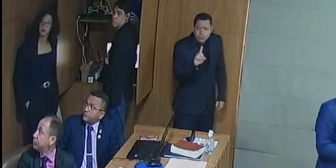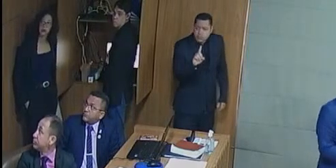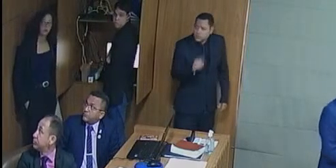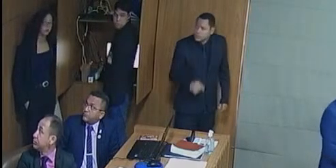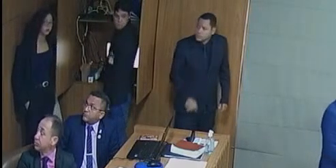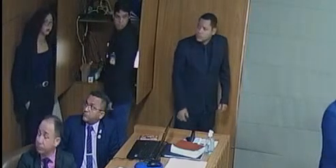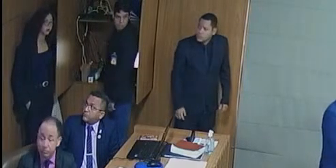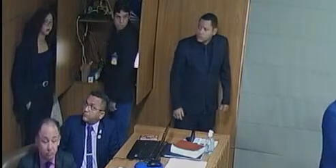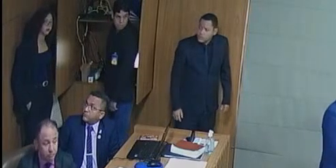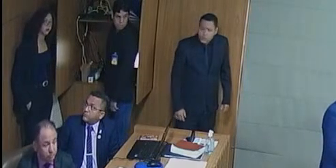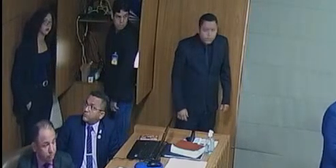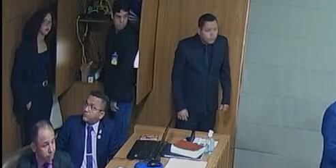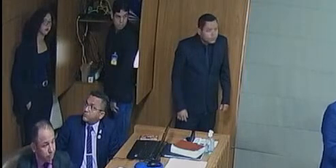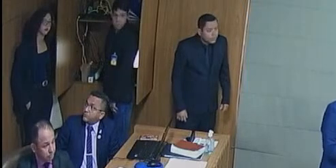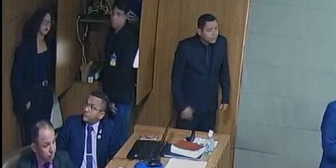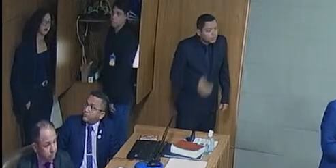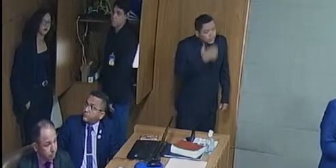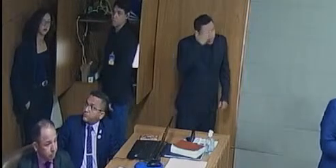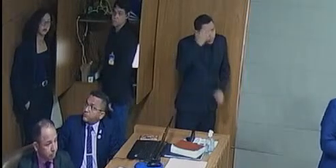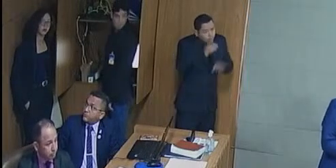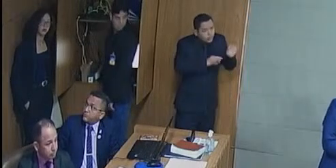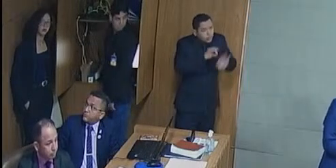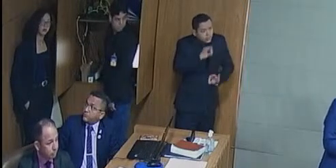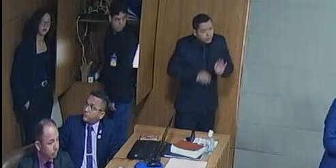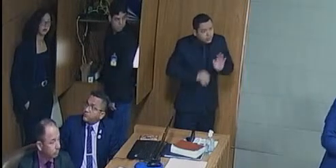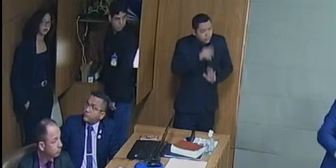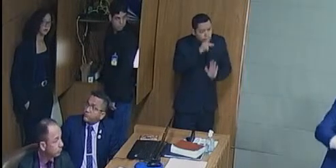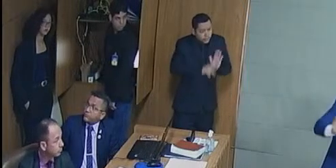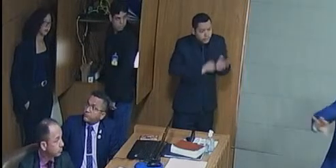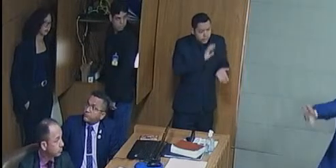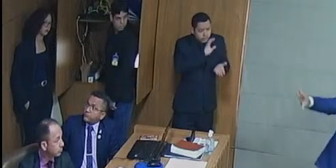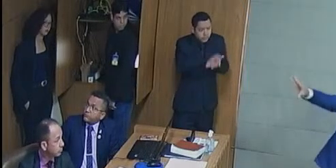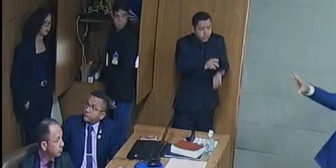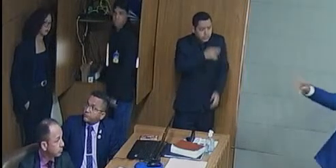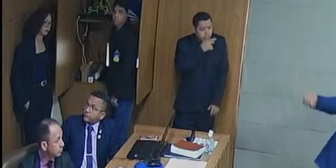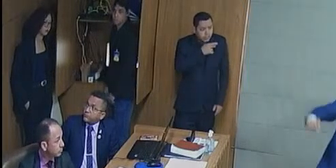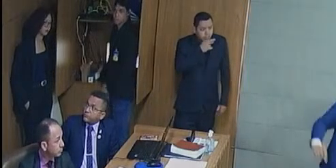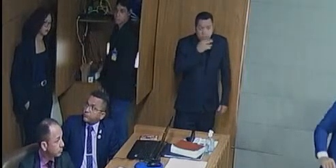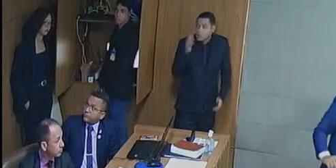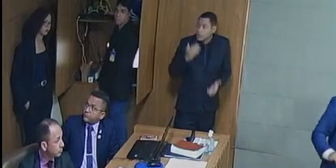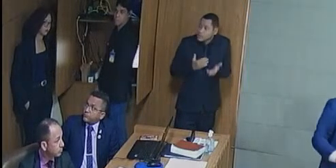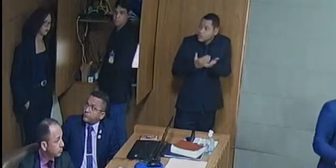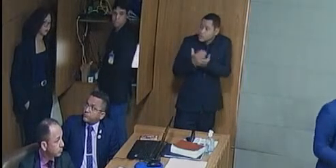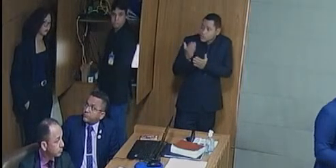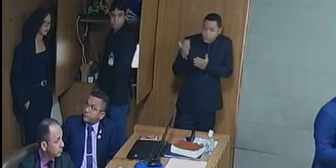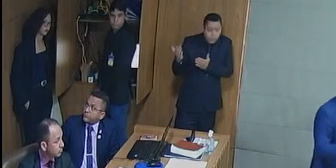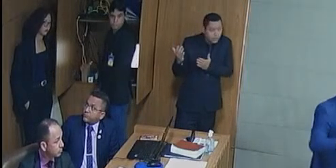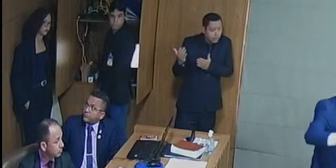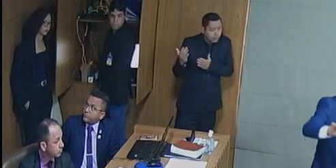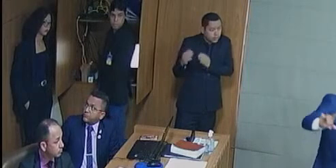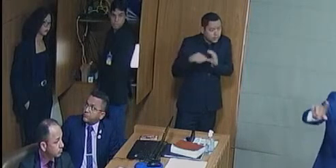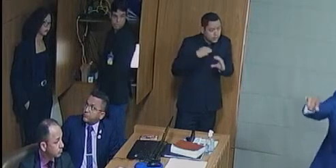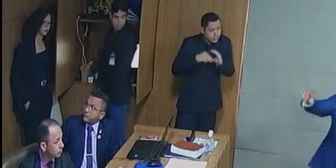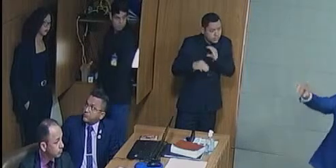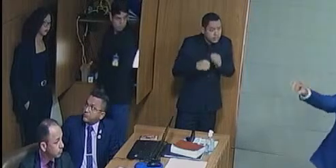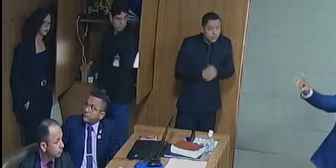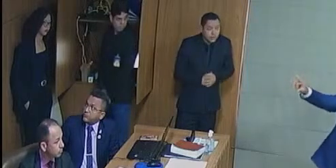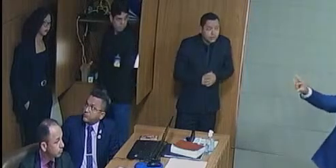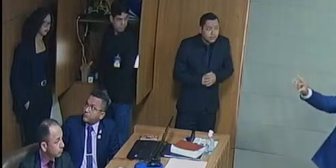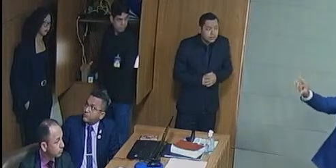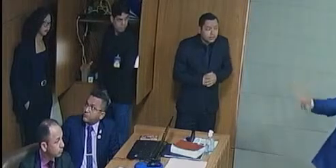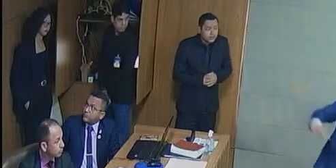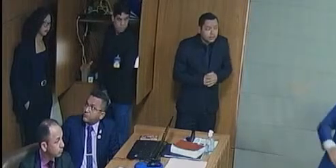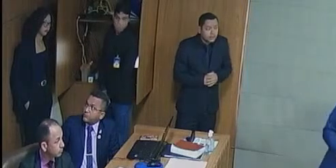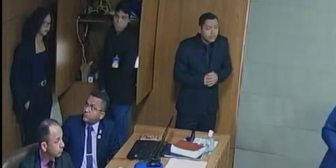pessoal que fez a projeto de emenda parlamentar tudo se inicia desta conversa ele me mandando contato